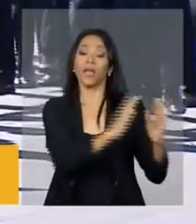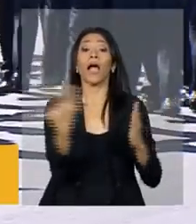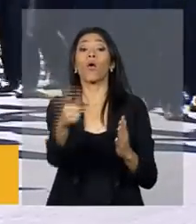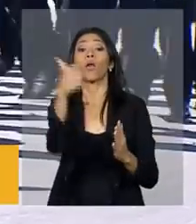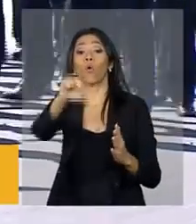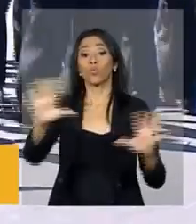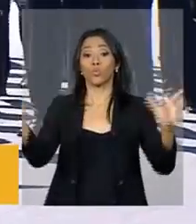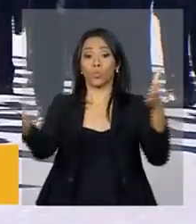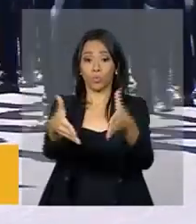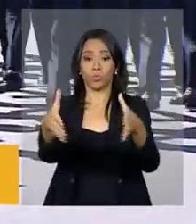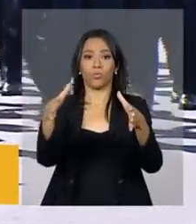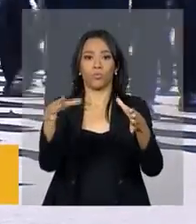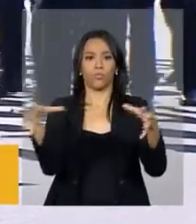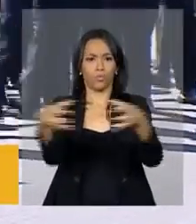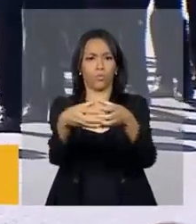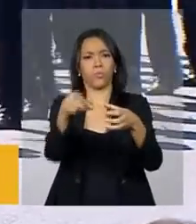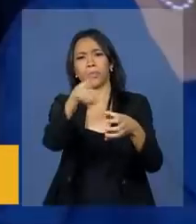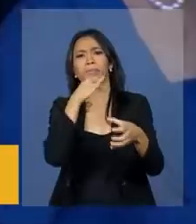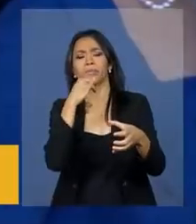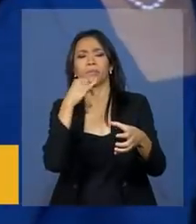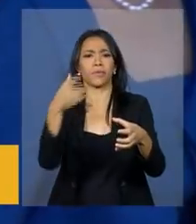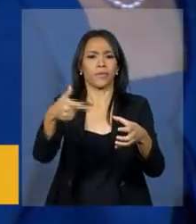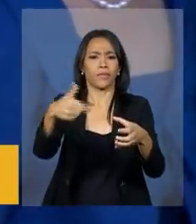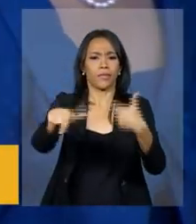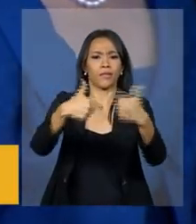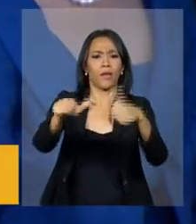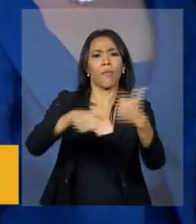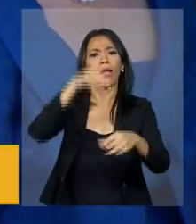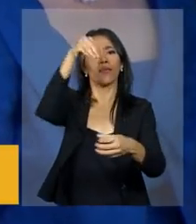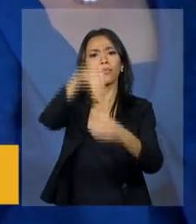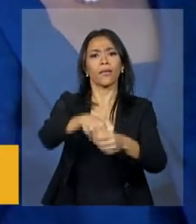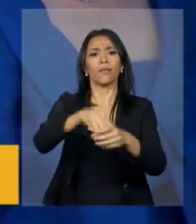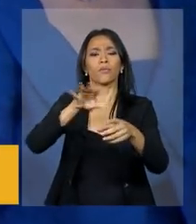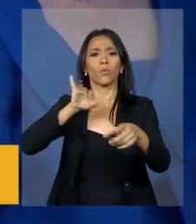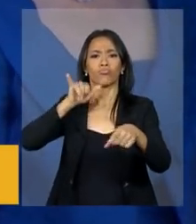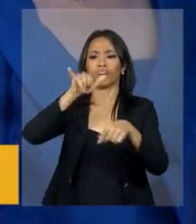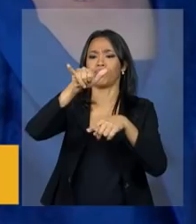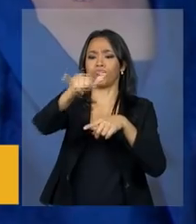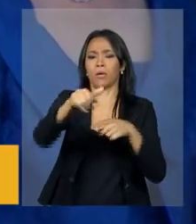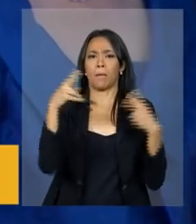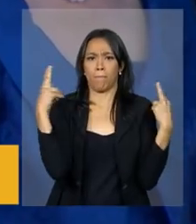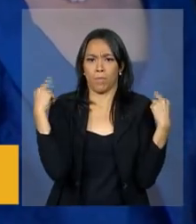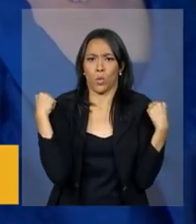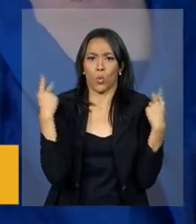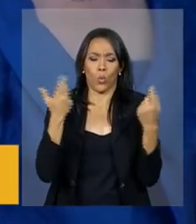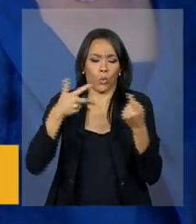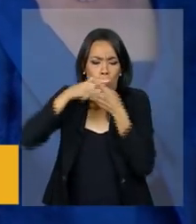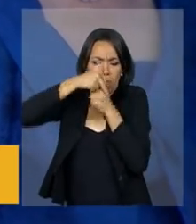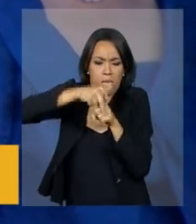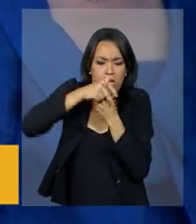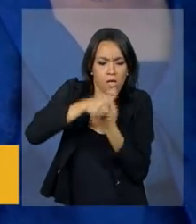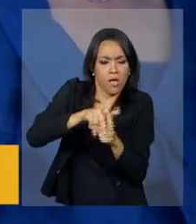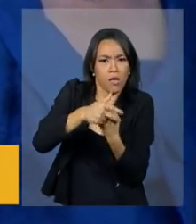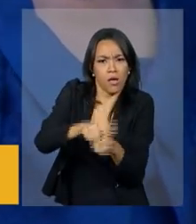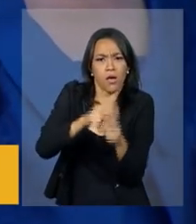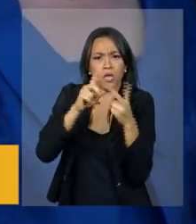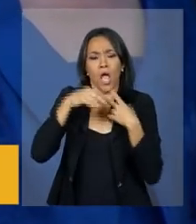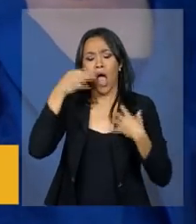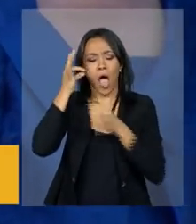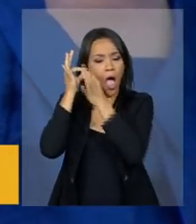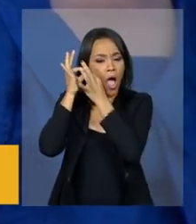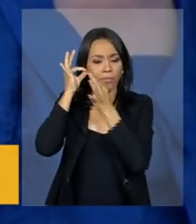que compõem alguma atividade específica dentro, a bordo de uma aeronave. Pilotos, mecânicos, comissários de voo,